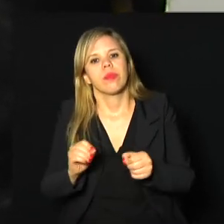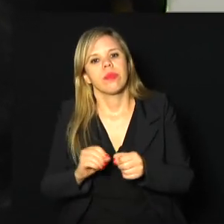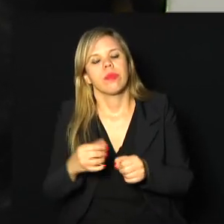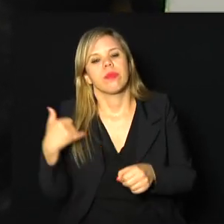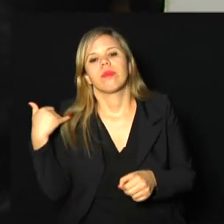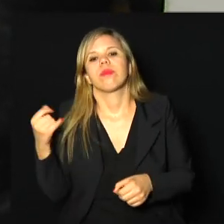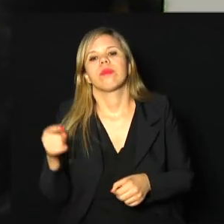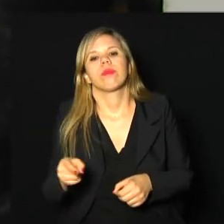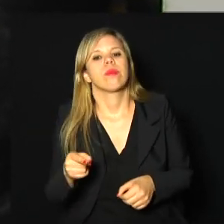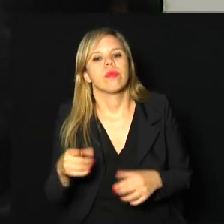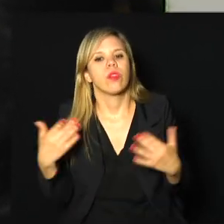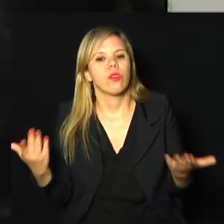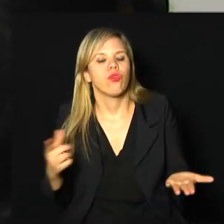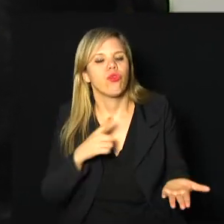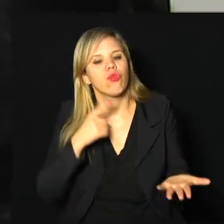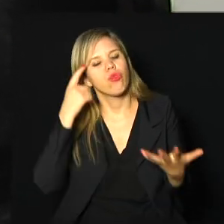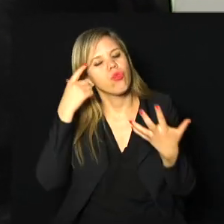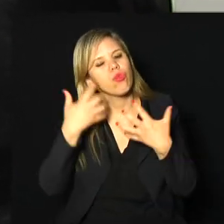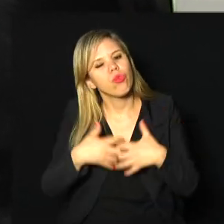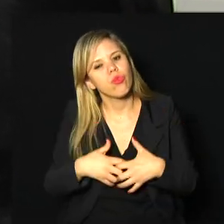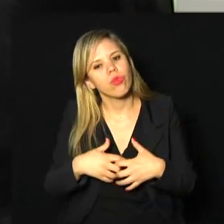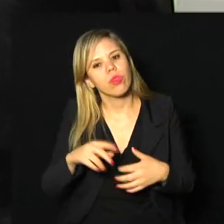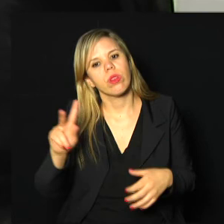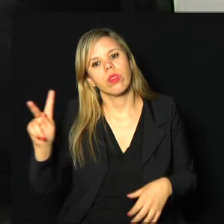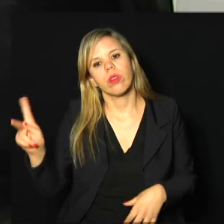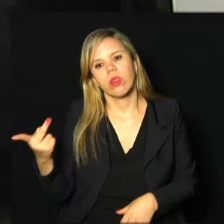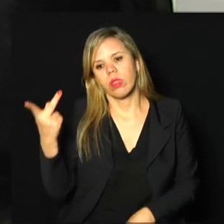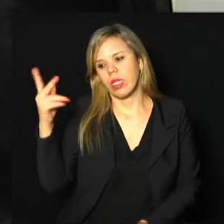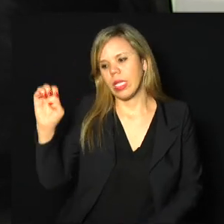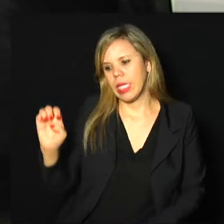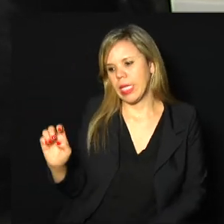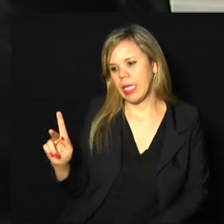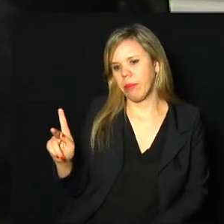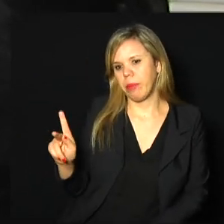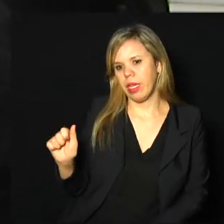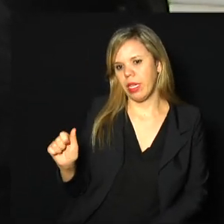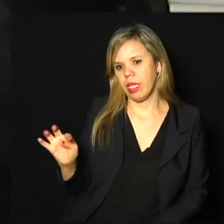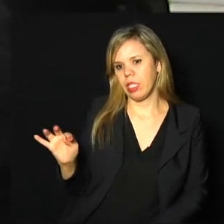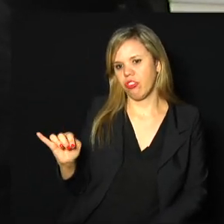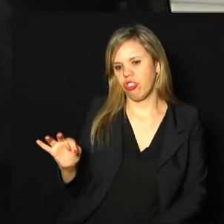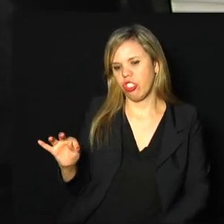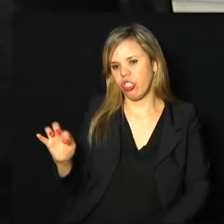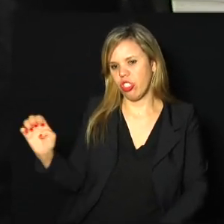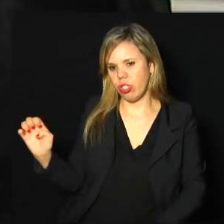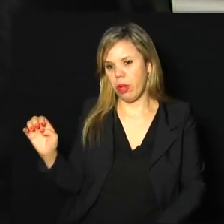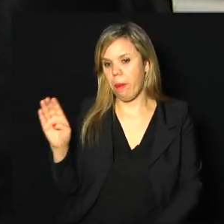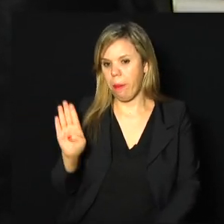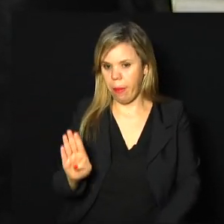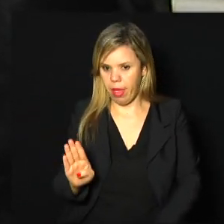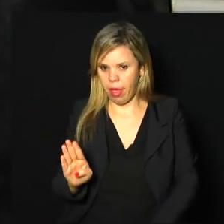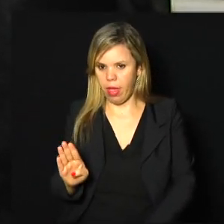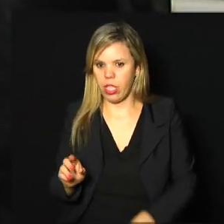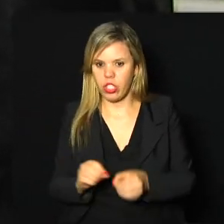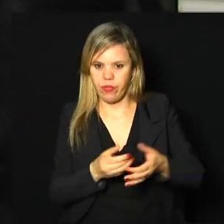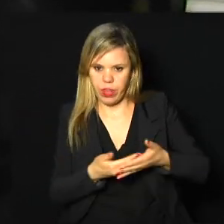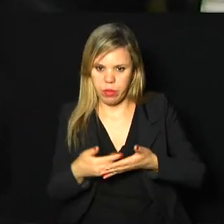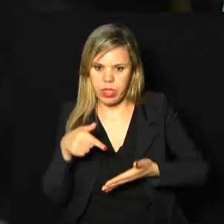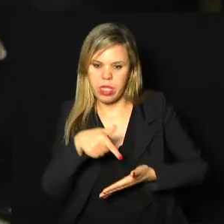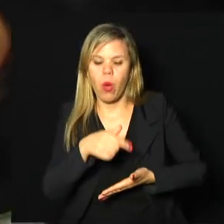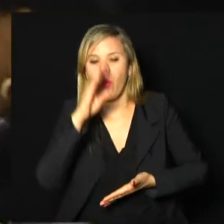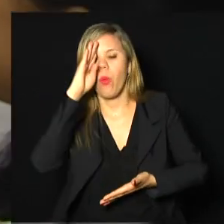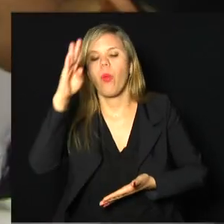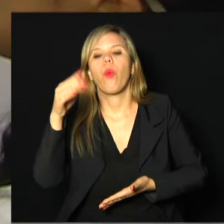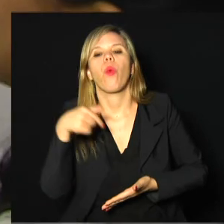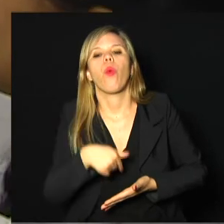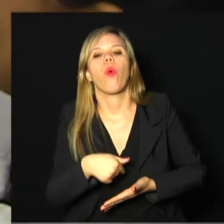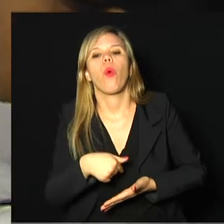que faça nessa idade. Quando a gente pensa, por exemplo, hepatite B, que eu acabei de comentar, que a gente já faz no berçário, qual